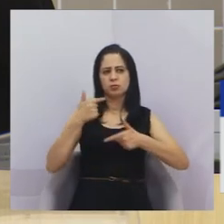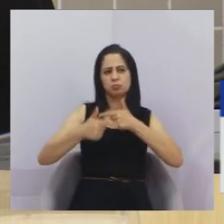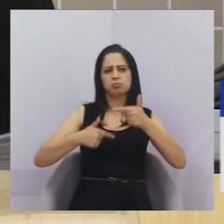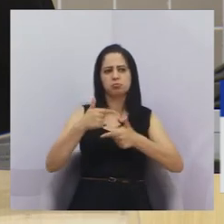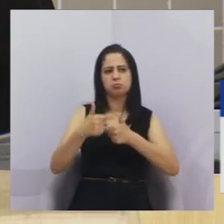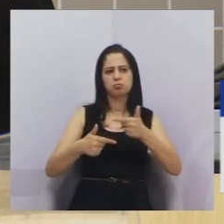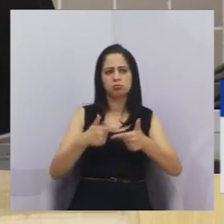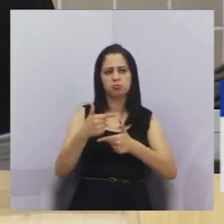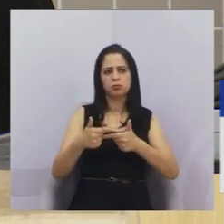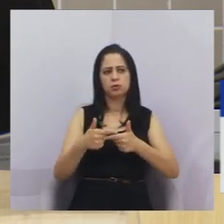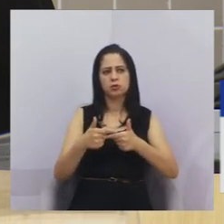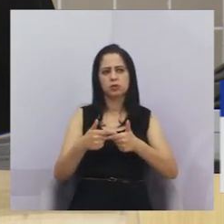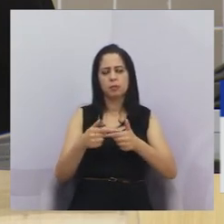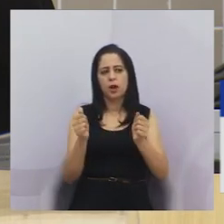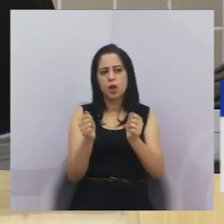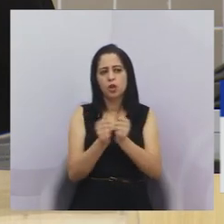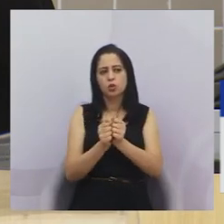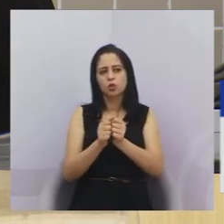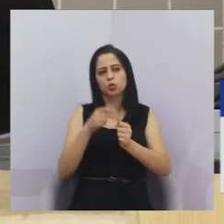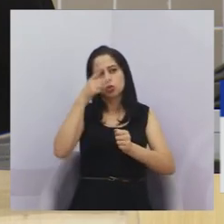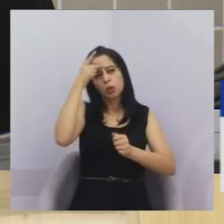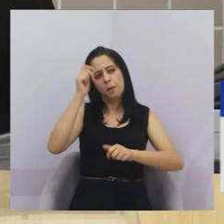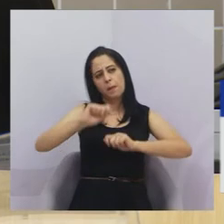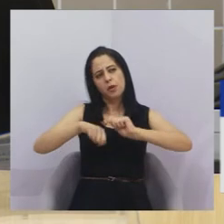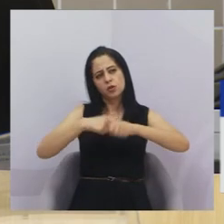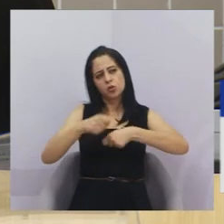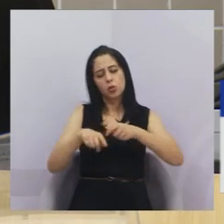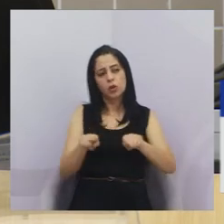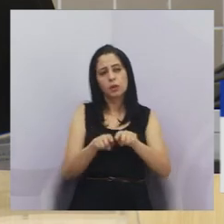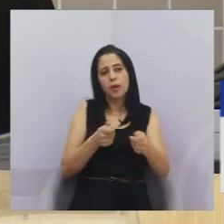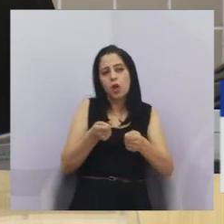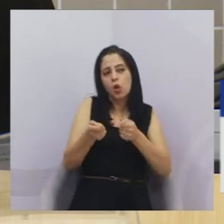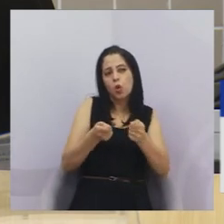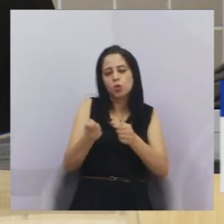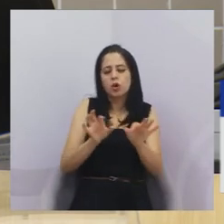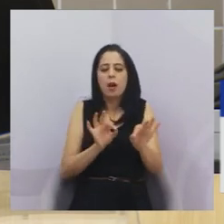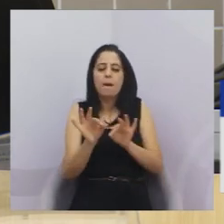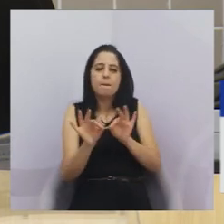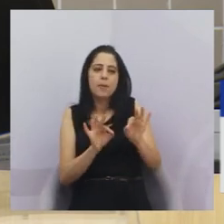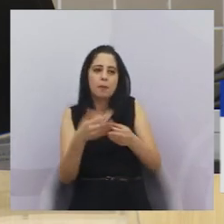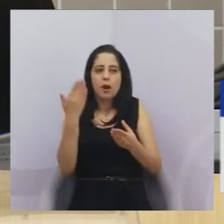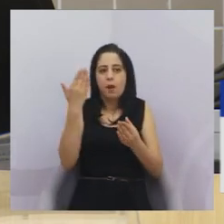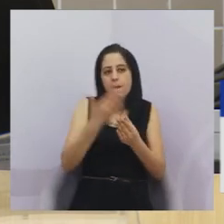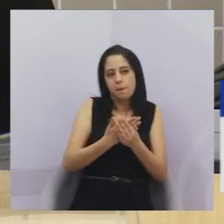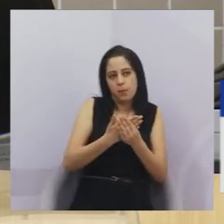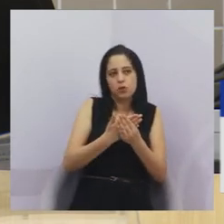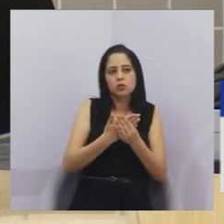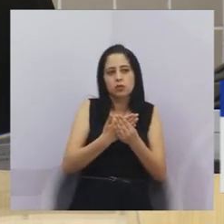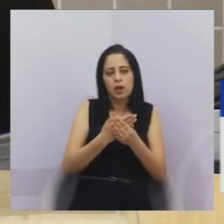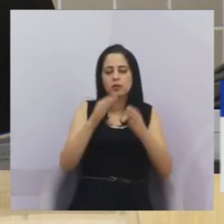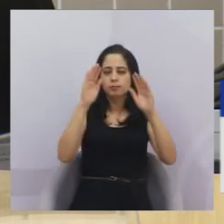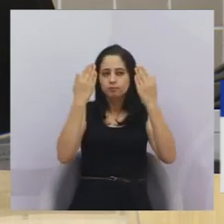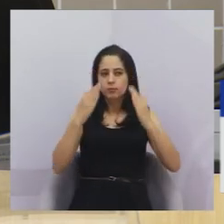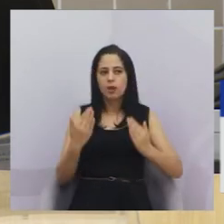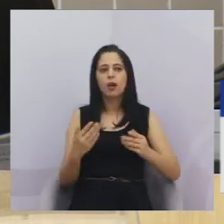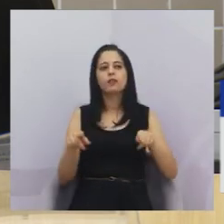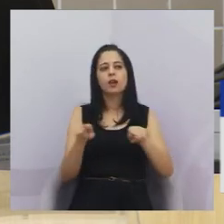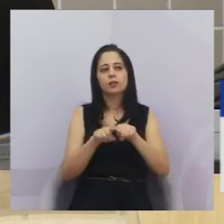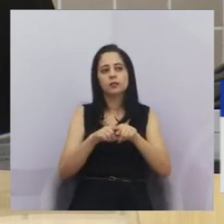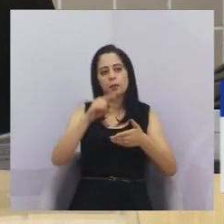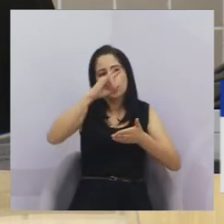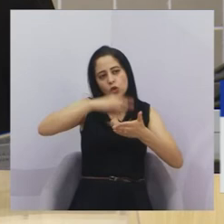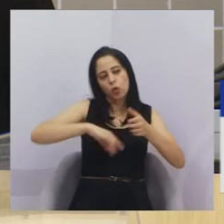da equipe perante o gestor, controlar, organizar e encaminhar trâmites processuais referentes à análise, elaboração de